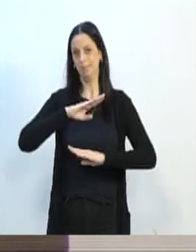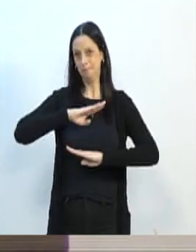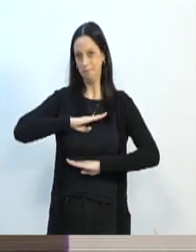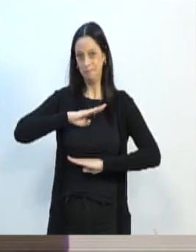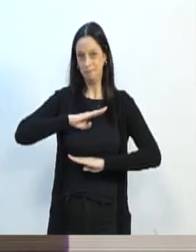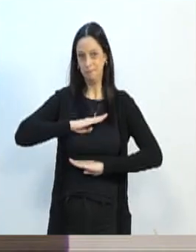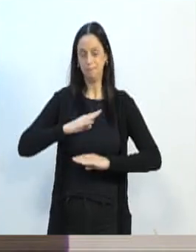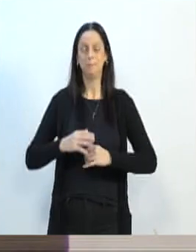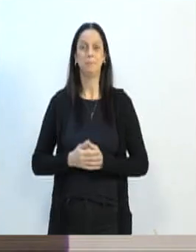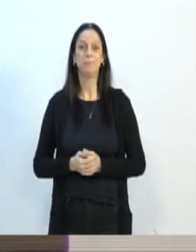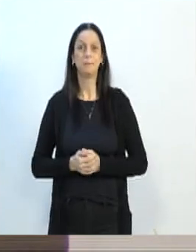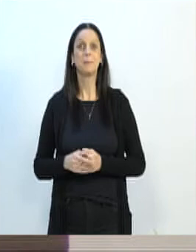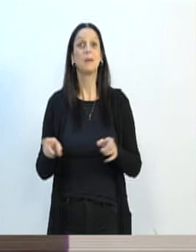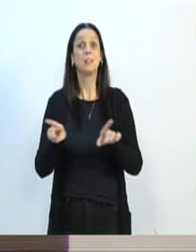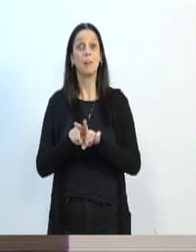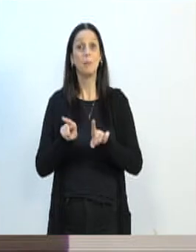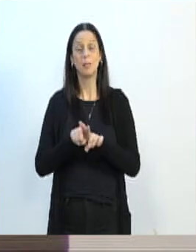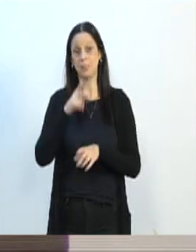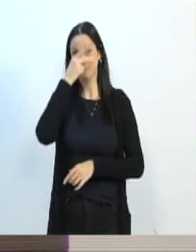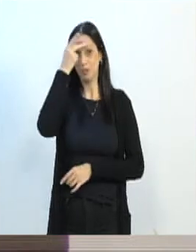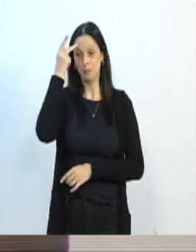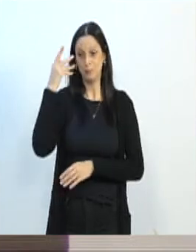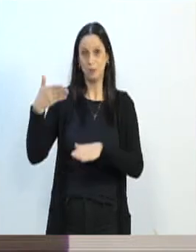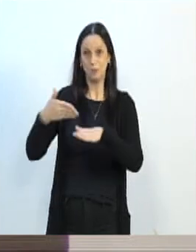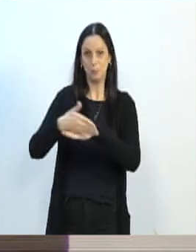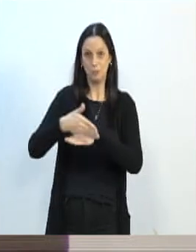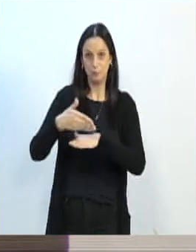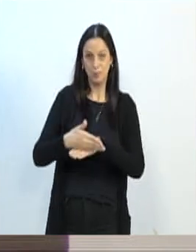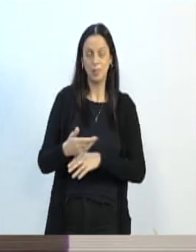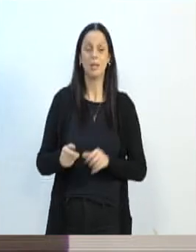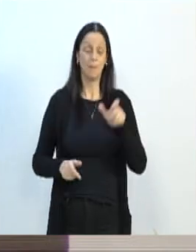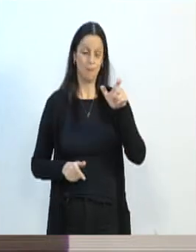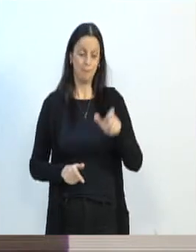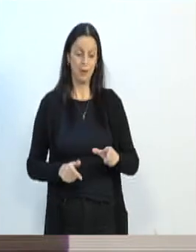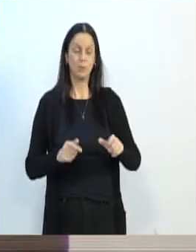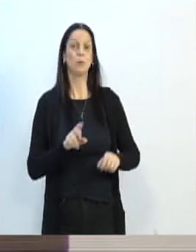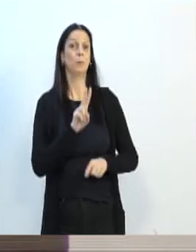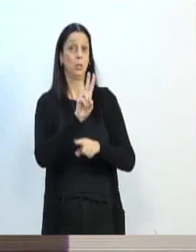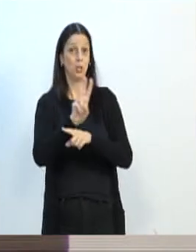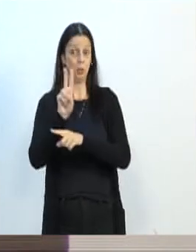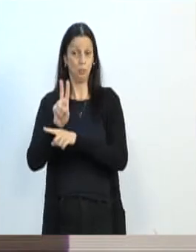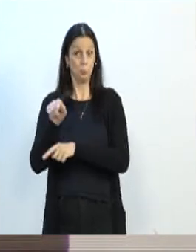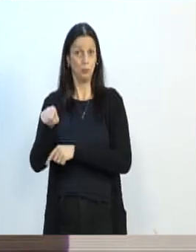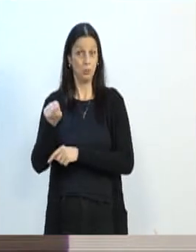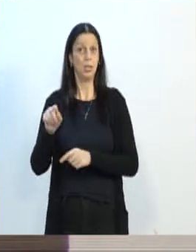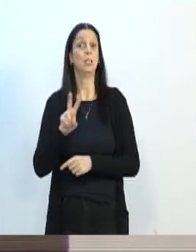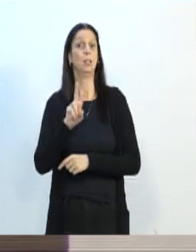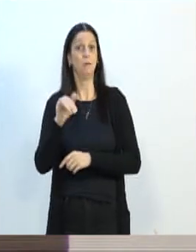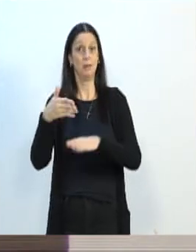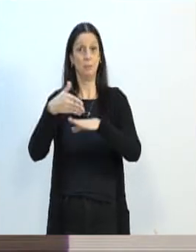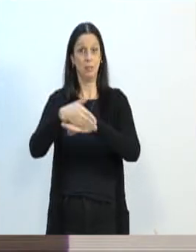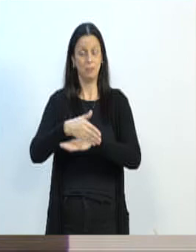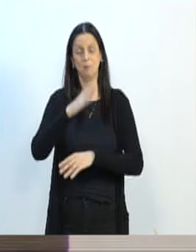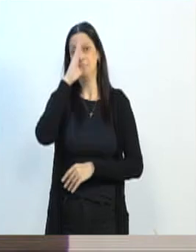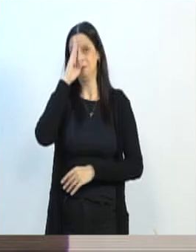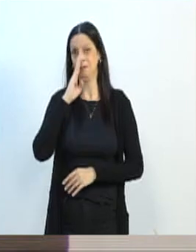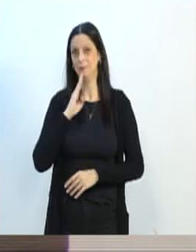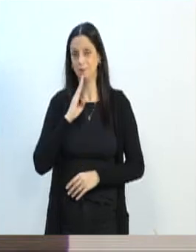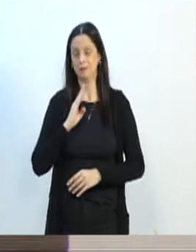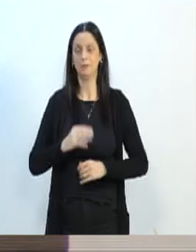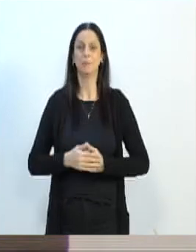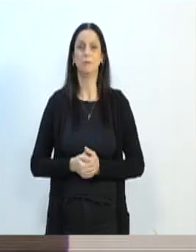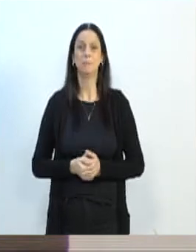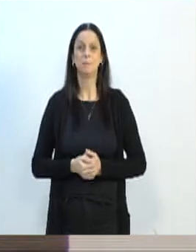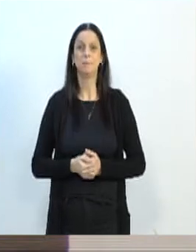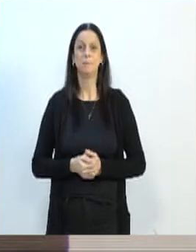que a participação dos portadores, como também dos cuidadores familiares e profissionais voluntários, é gratuita. O